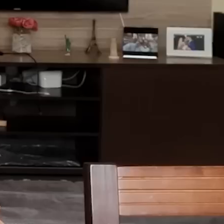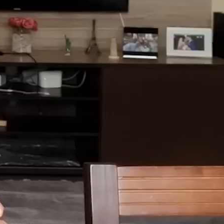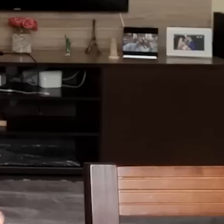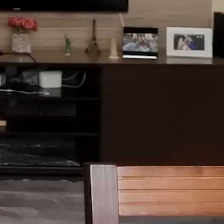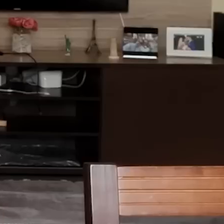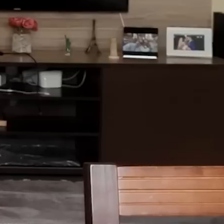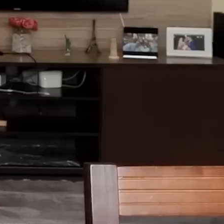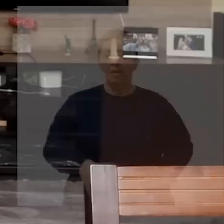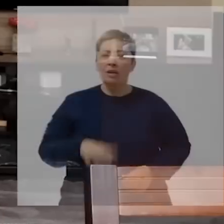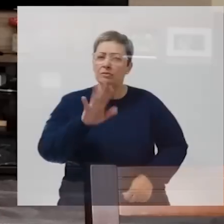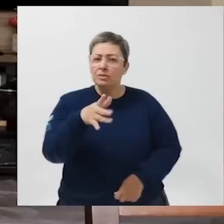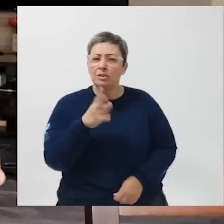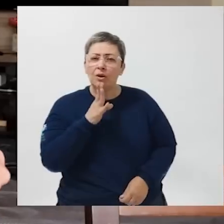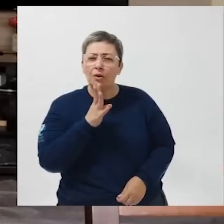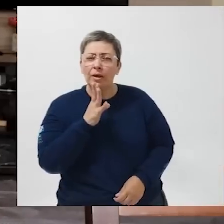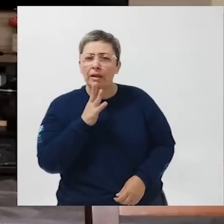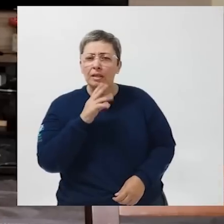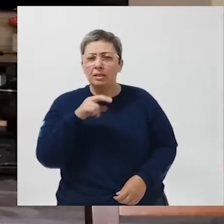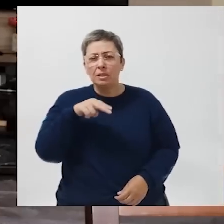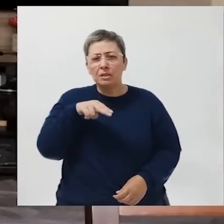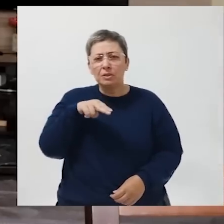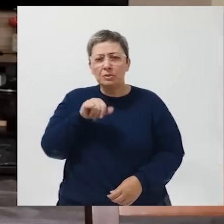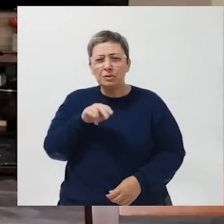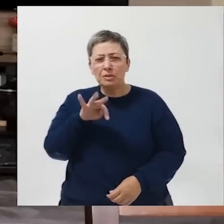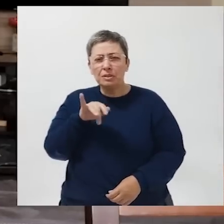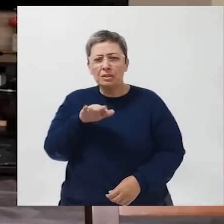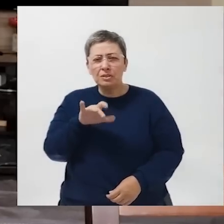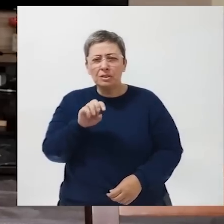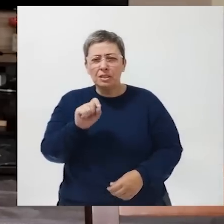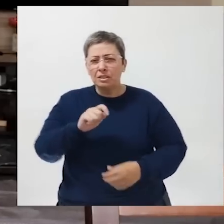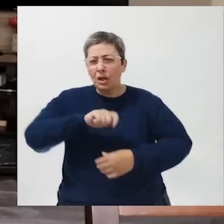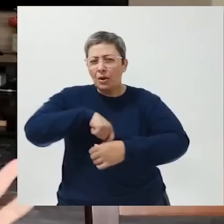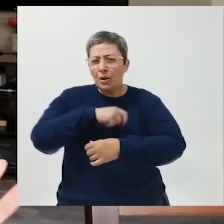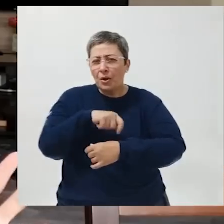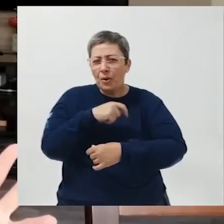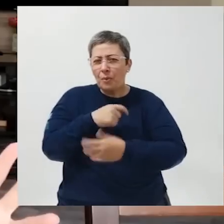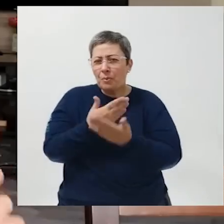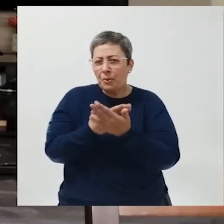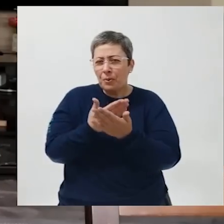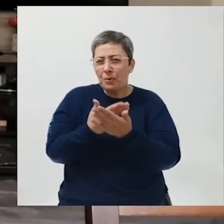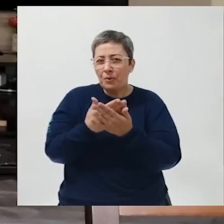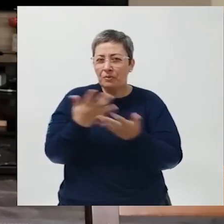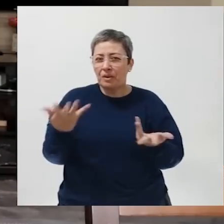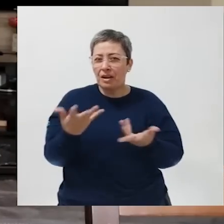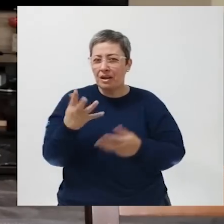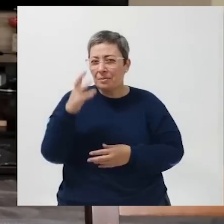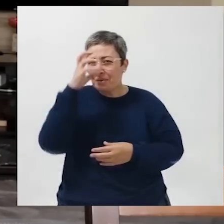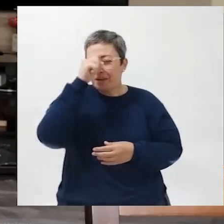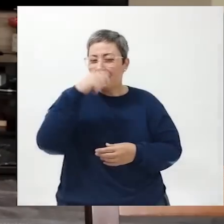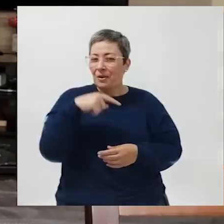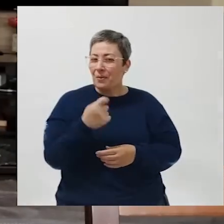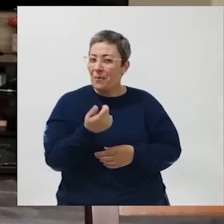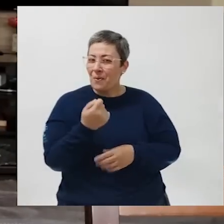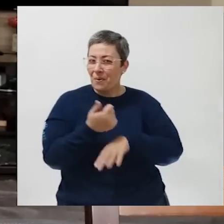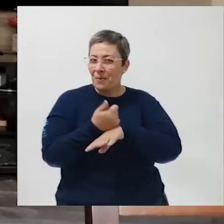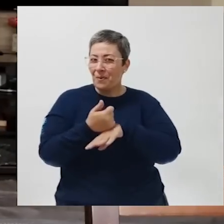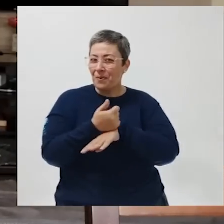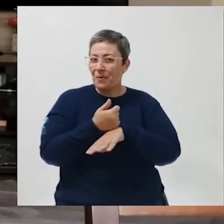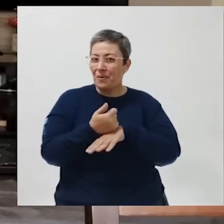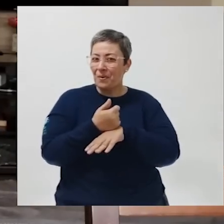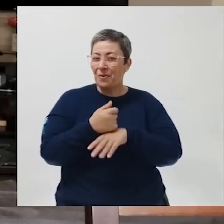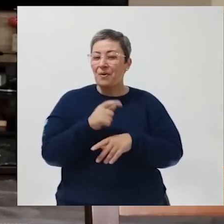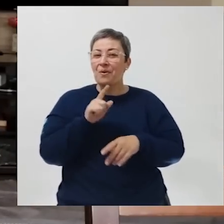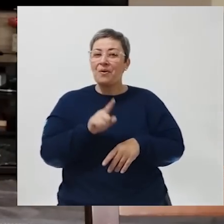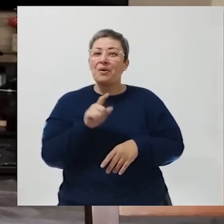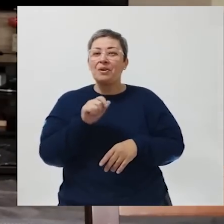Você já ouviu falar da profissão de nutricionista? O que a nutricionista faz? Hoje a gente vai aprender um pouquinho dessa profissão com a nossa